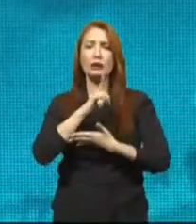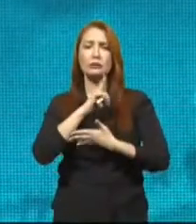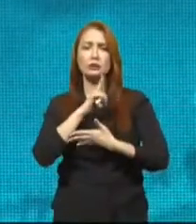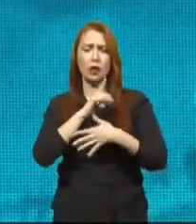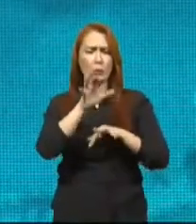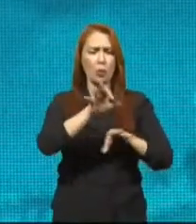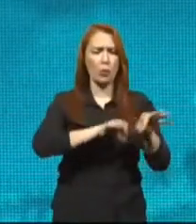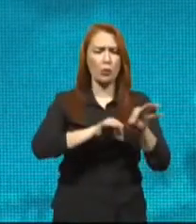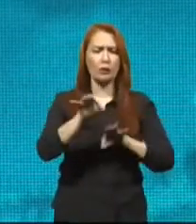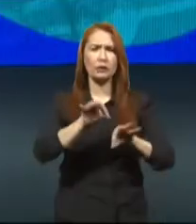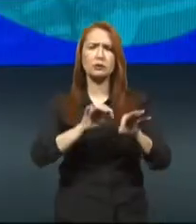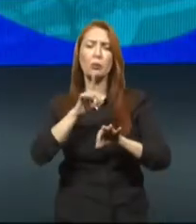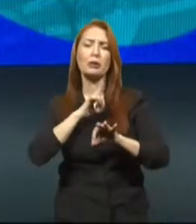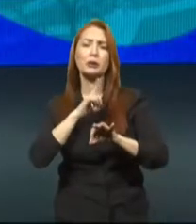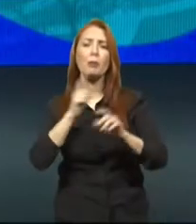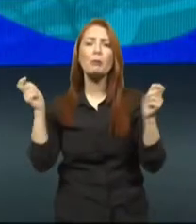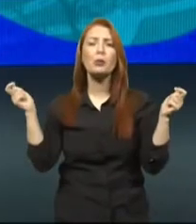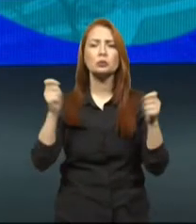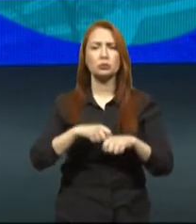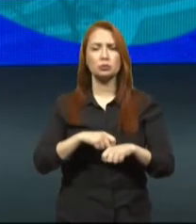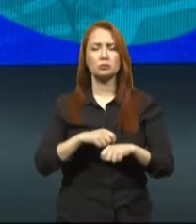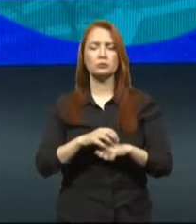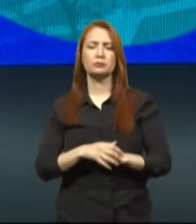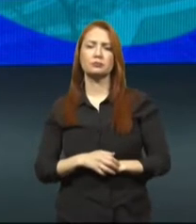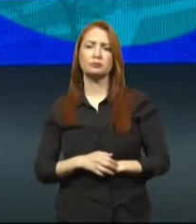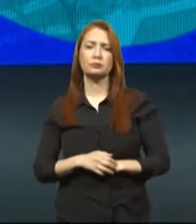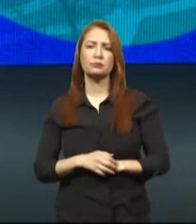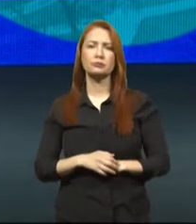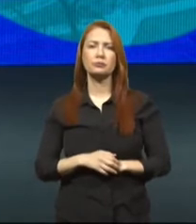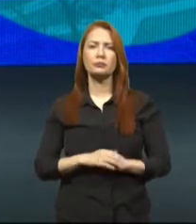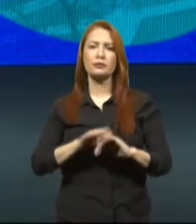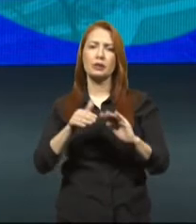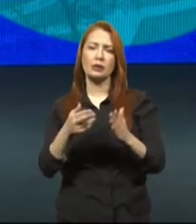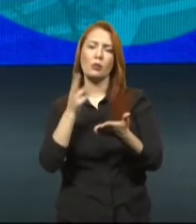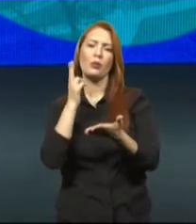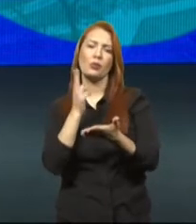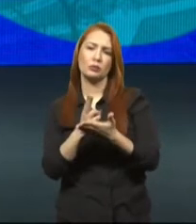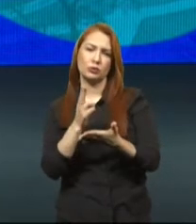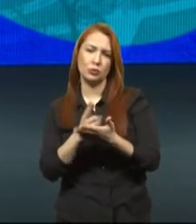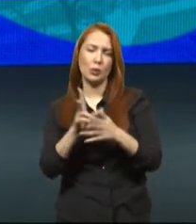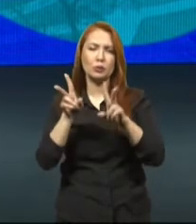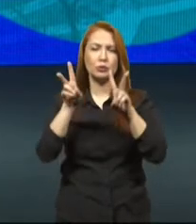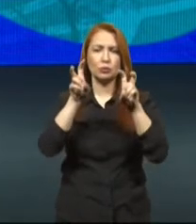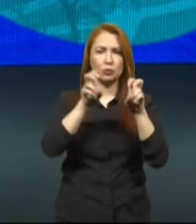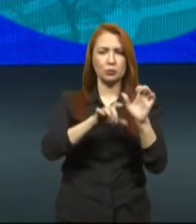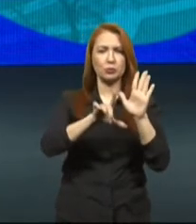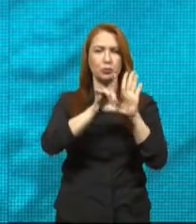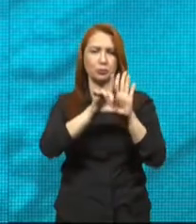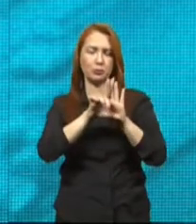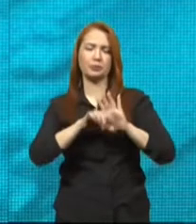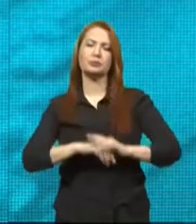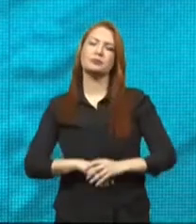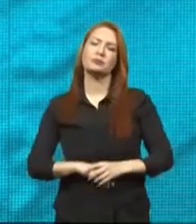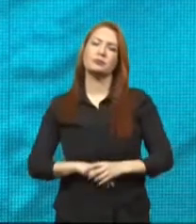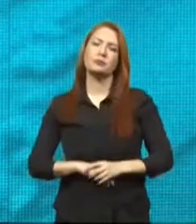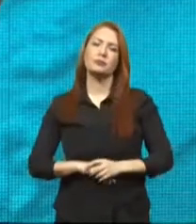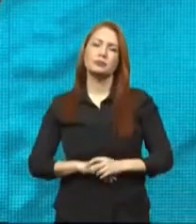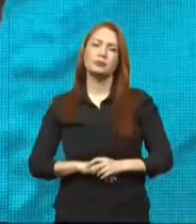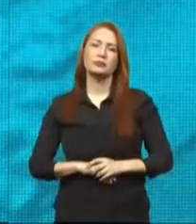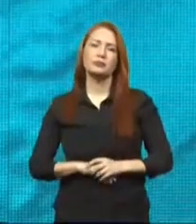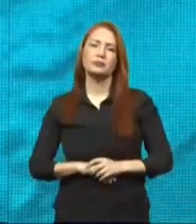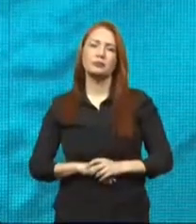essa possibilidade. Muito bacana. E aí, continuando aqui na jornada do novo projeto da Lei de Incentivo à Reciclagem, então...